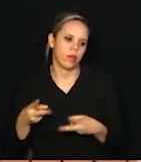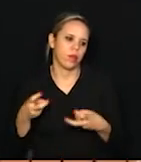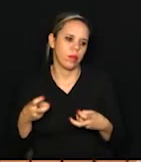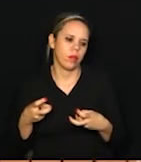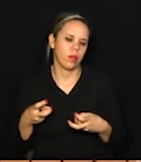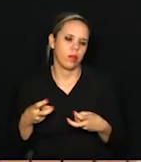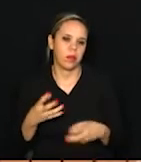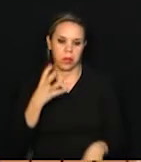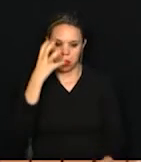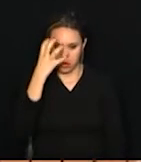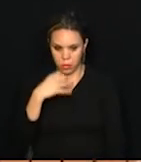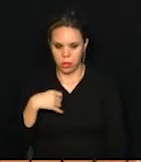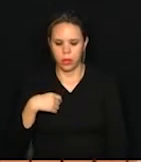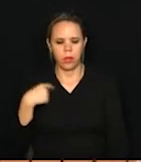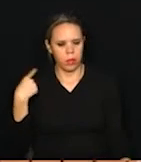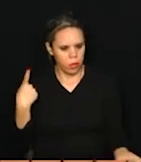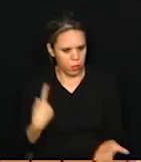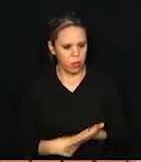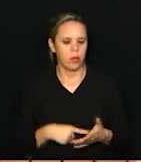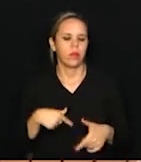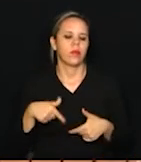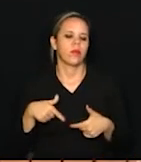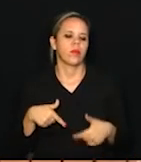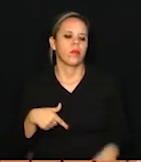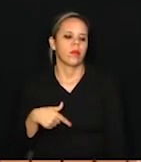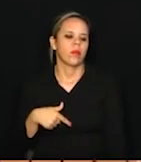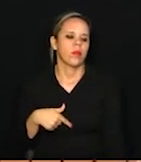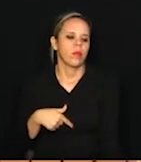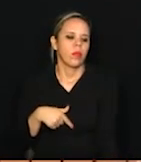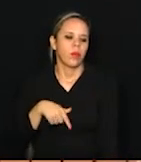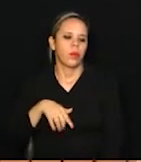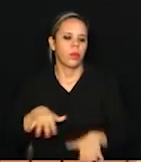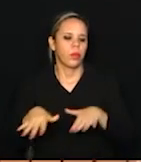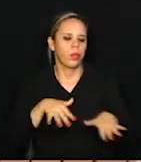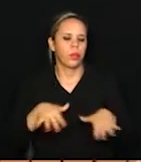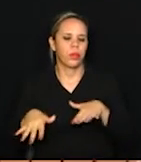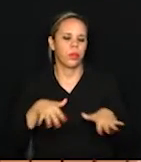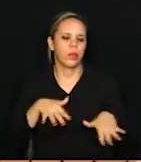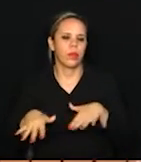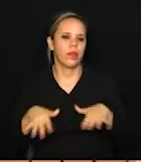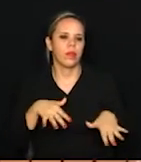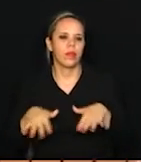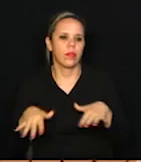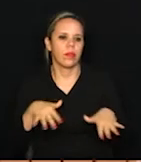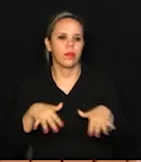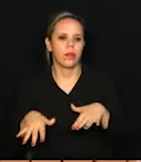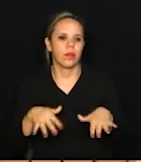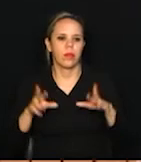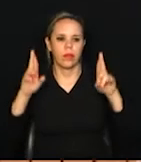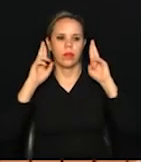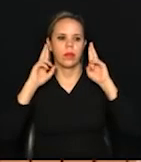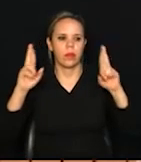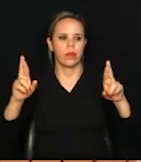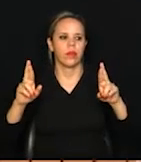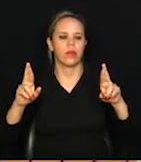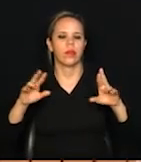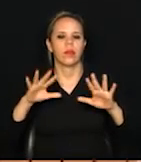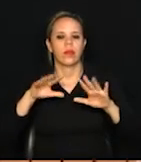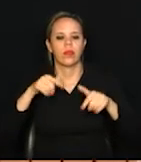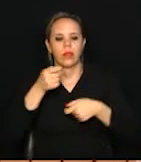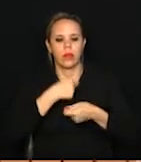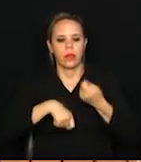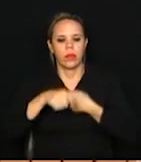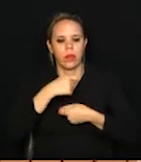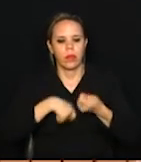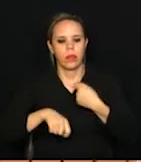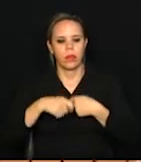a seriedade e comprometimento do senhor com a mobilidade urbana e com todo o respeito às outras